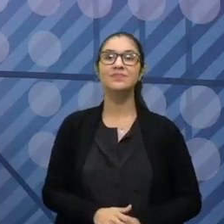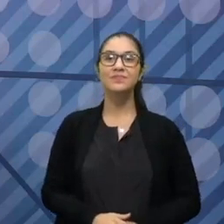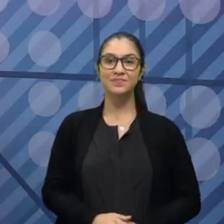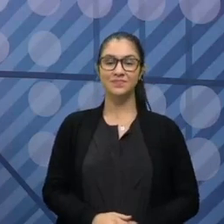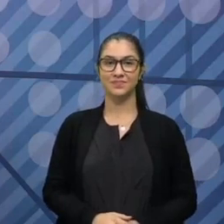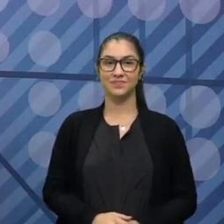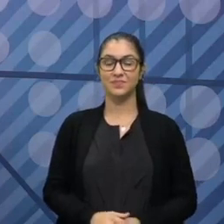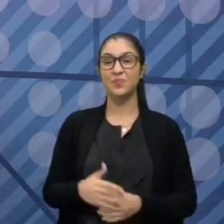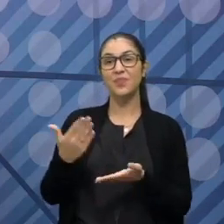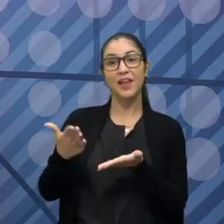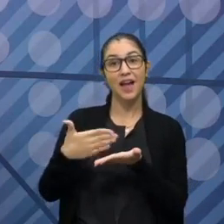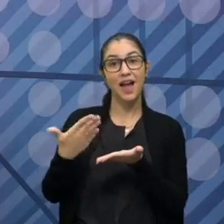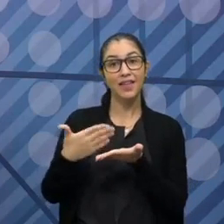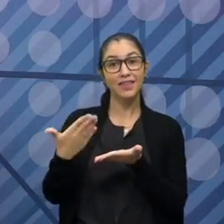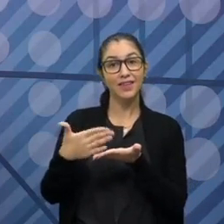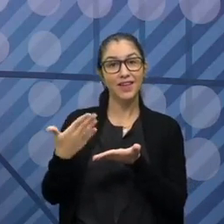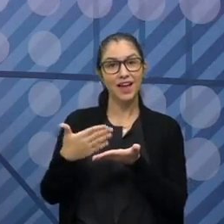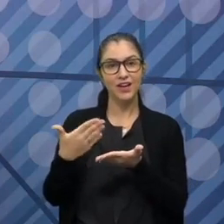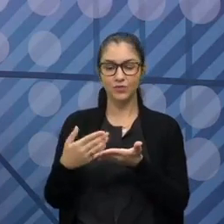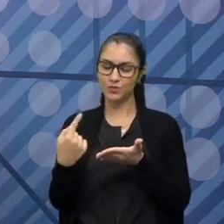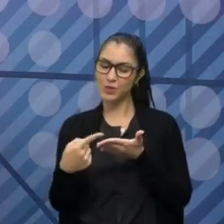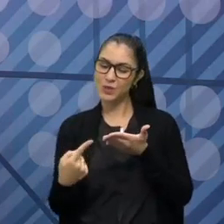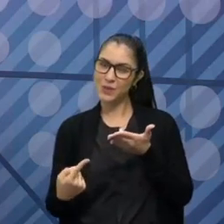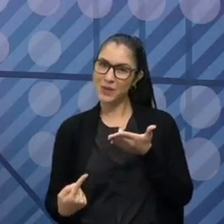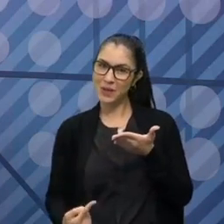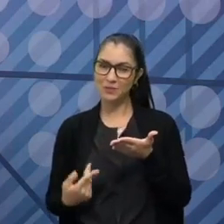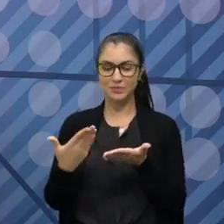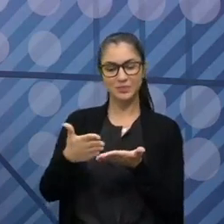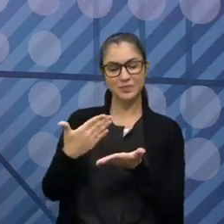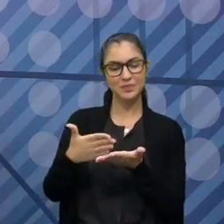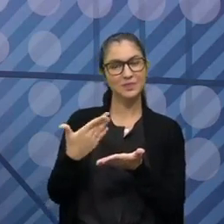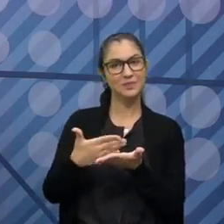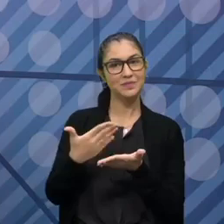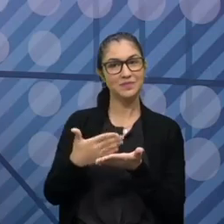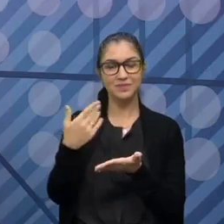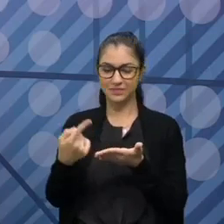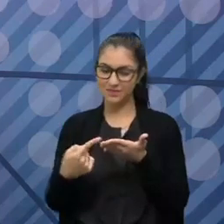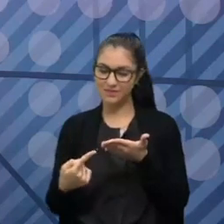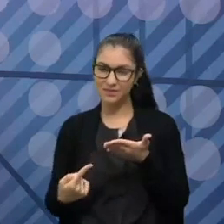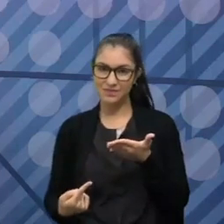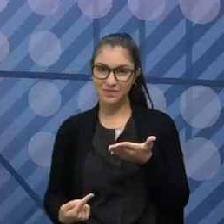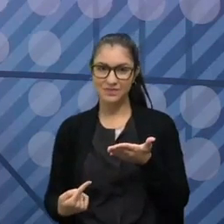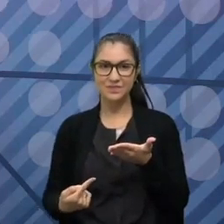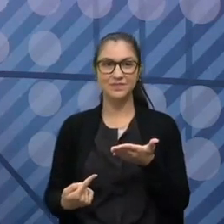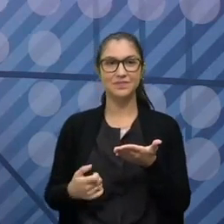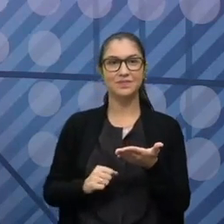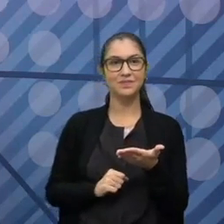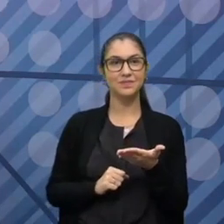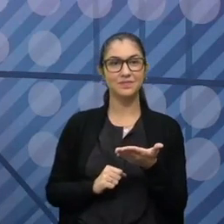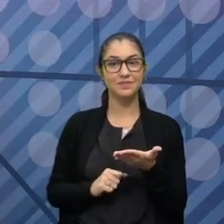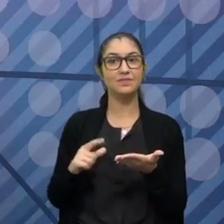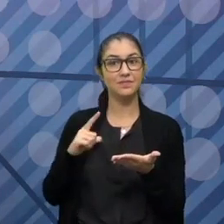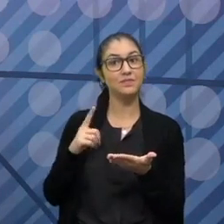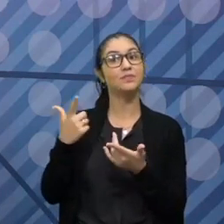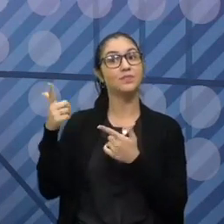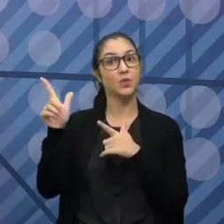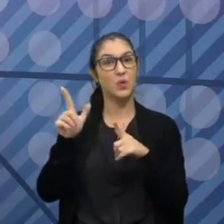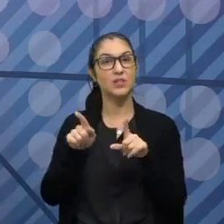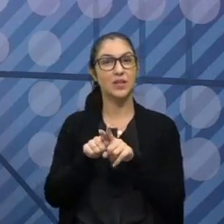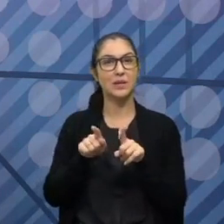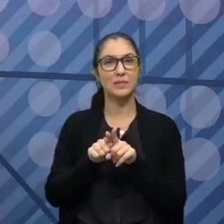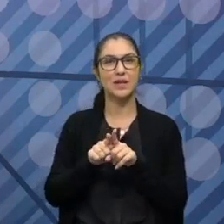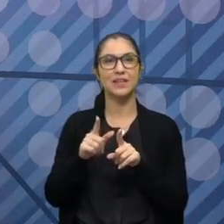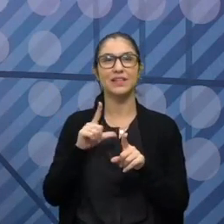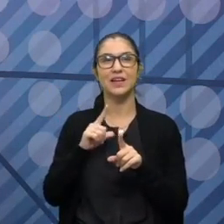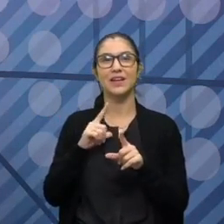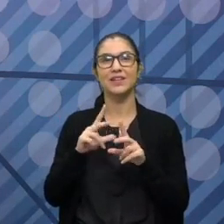E caderno, e aí faz o espiral, ó, caderno, e mostra aqui, ó, de arame. Tem outros cadernos que a gente